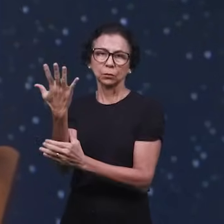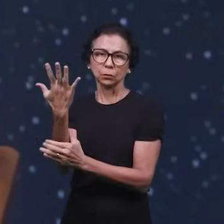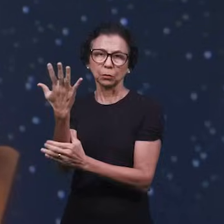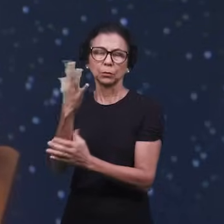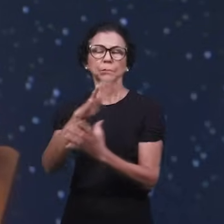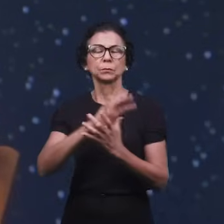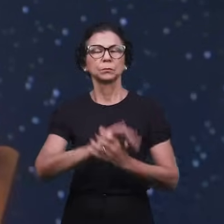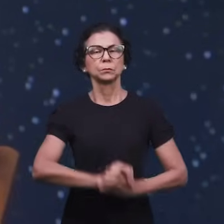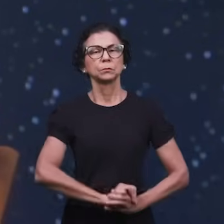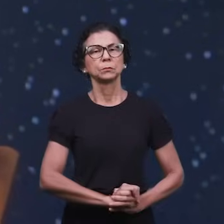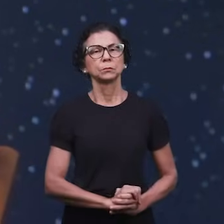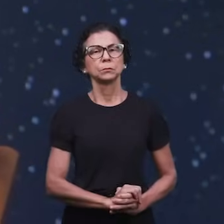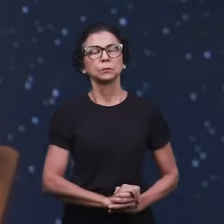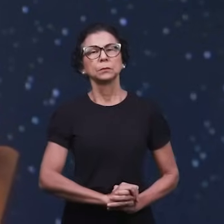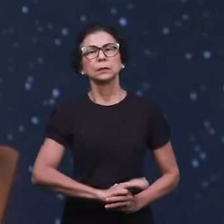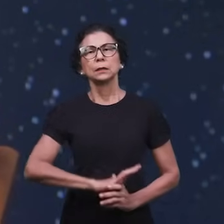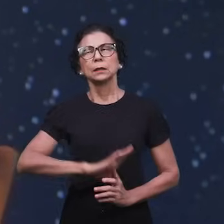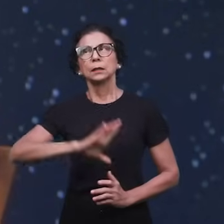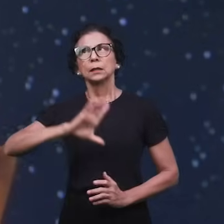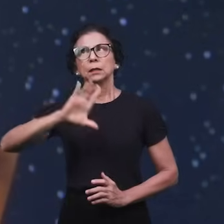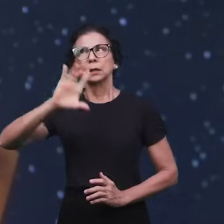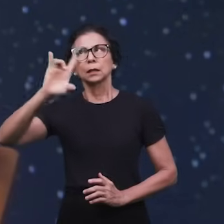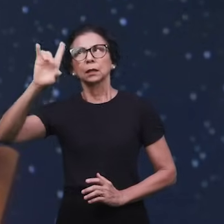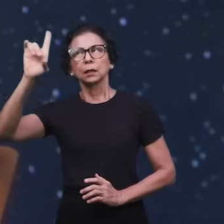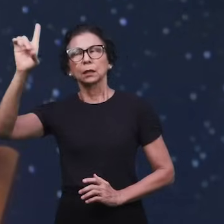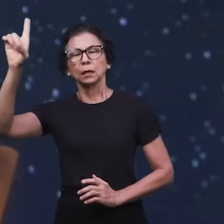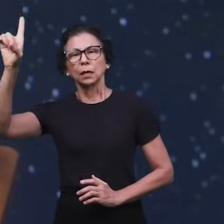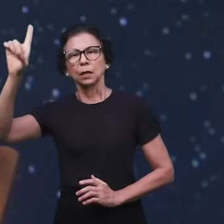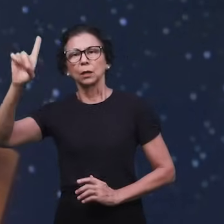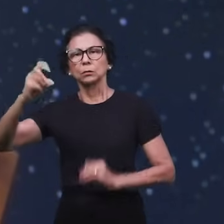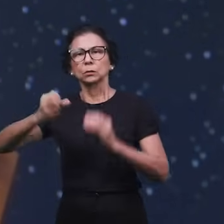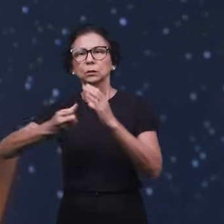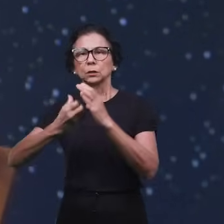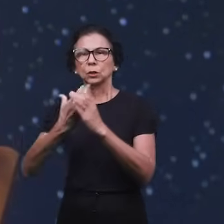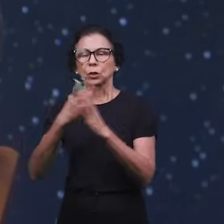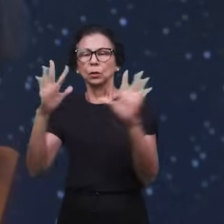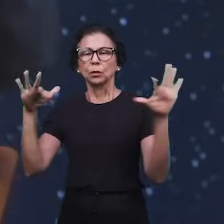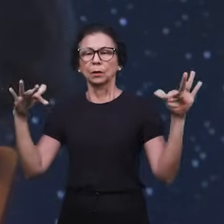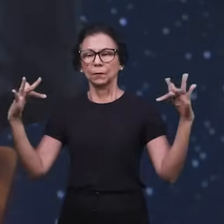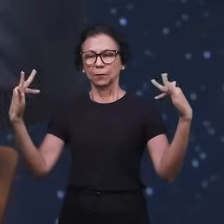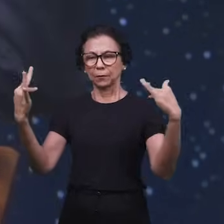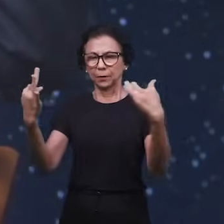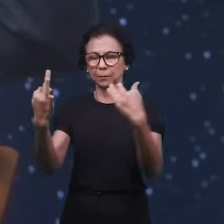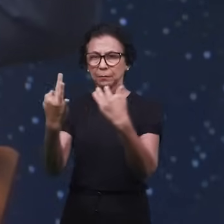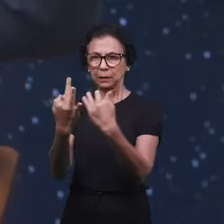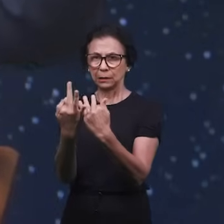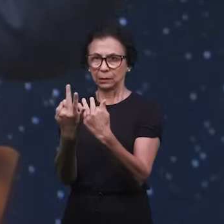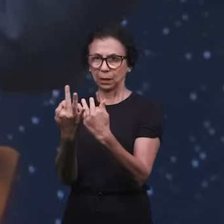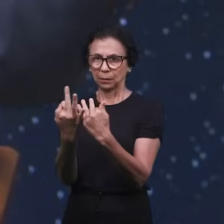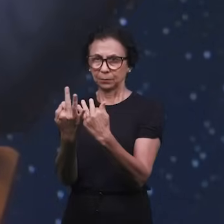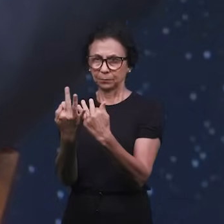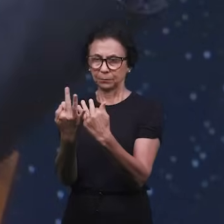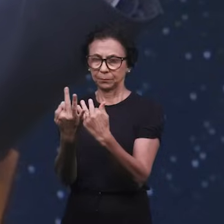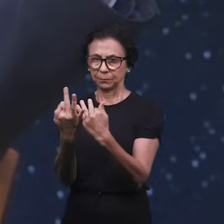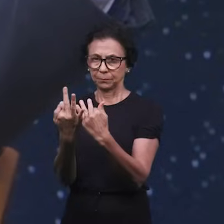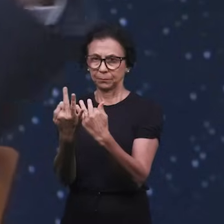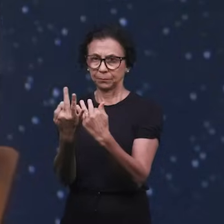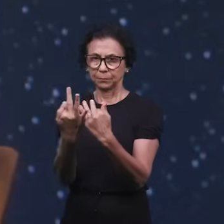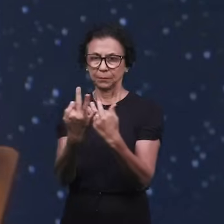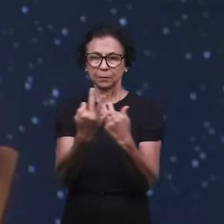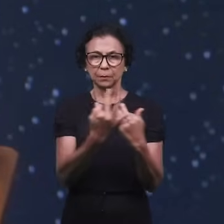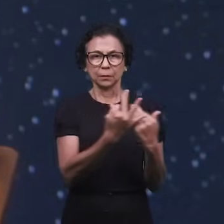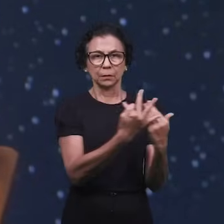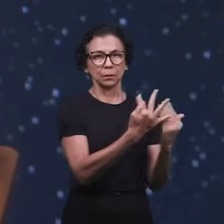claro, Deus estabeleceu a família de uma forma. O mundo se rebelou contra